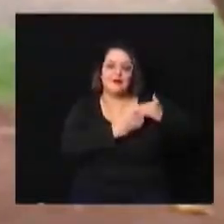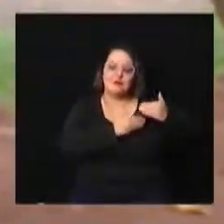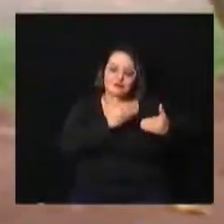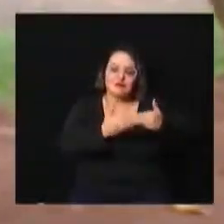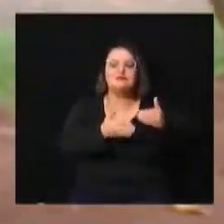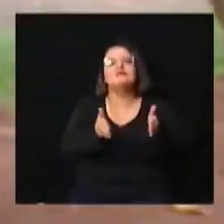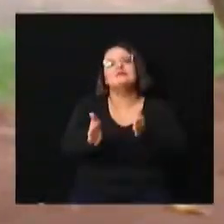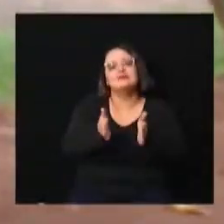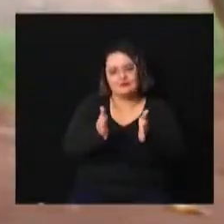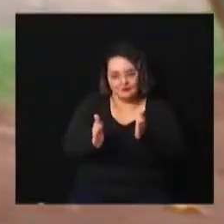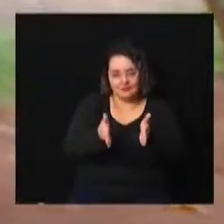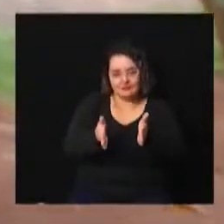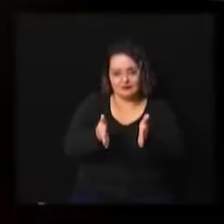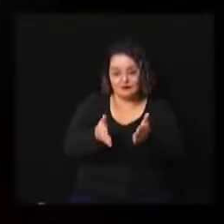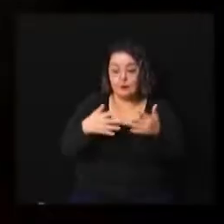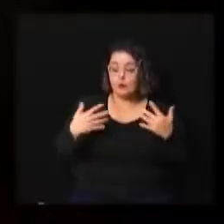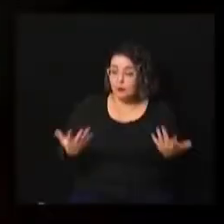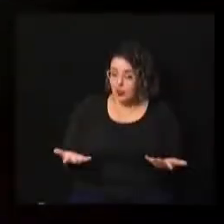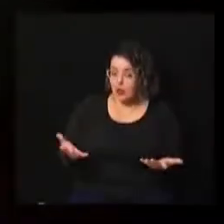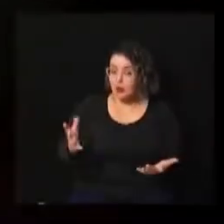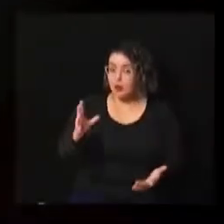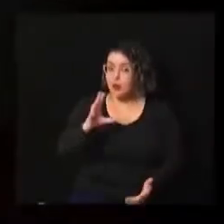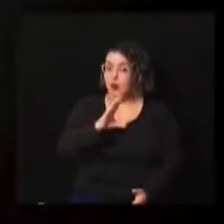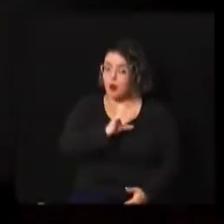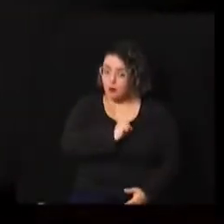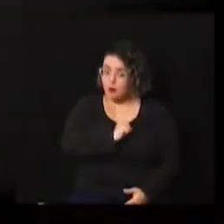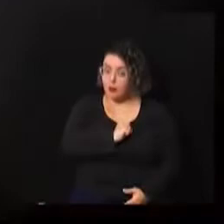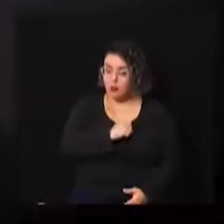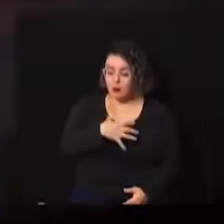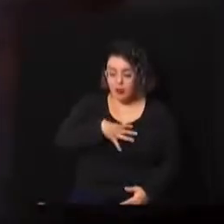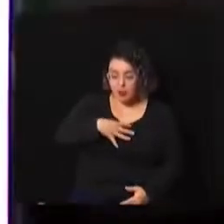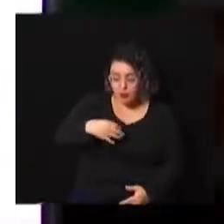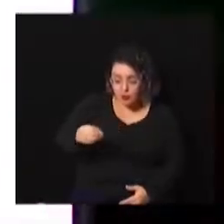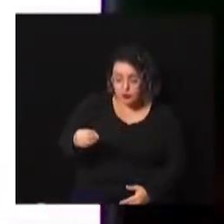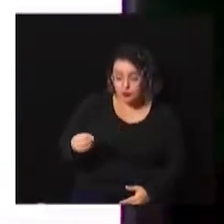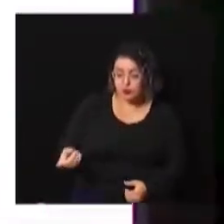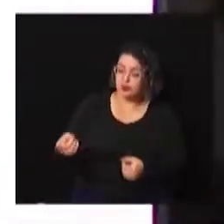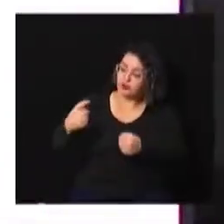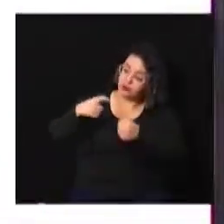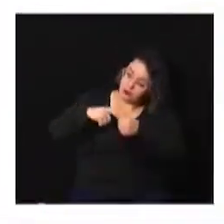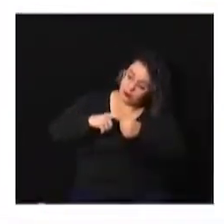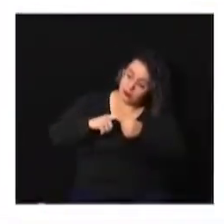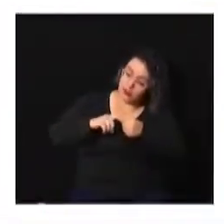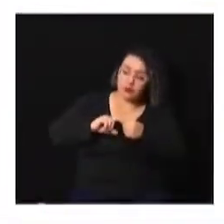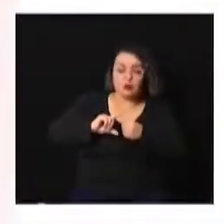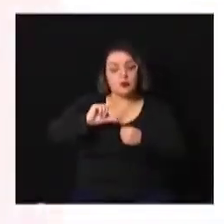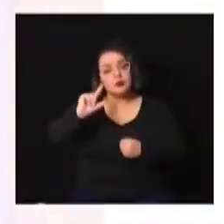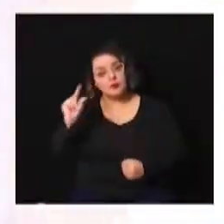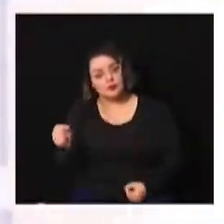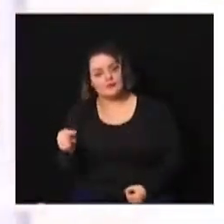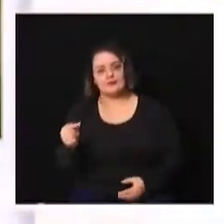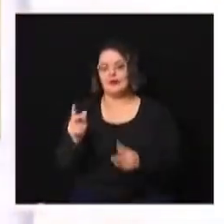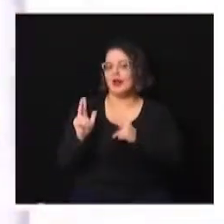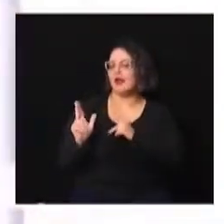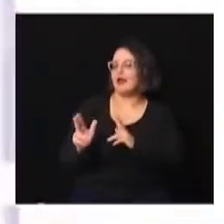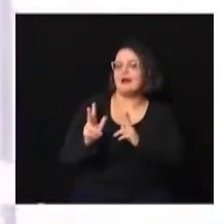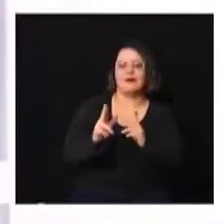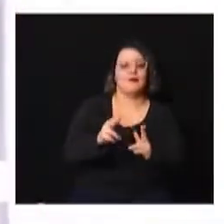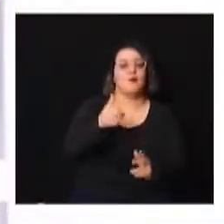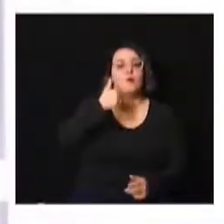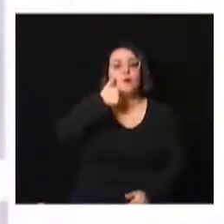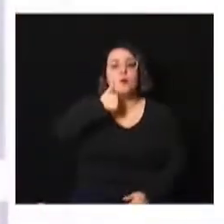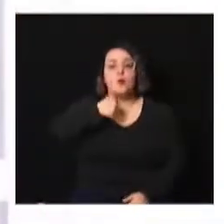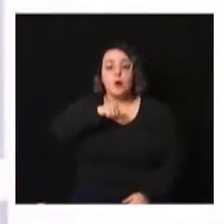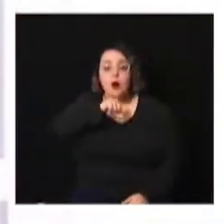tempo determinado. Só que o amor por estes filhos passageiros é o mesmo, viu? É aquele amor de